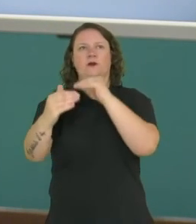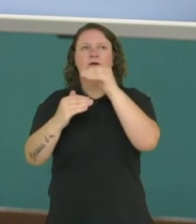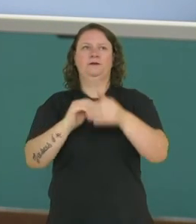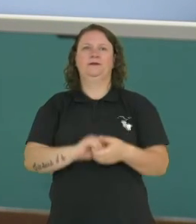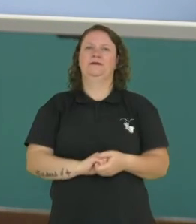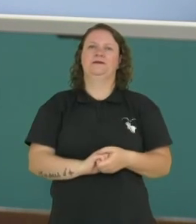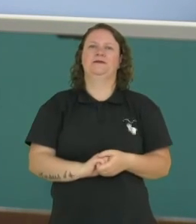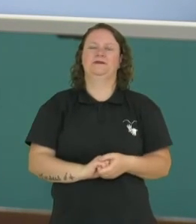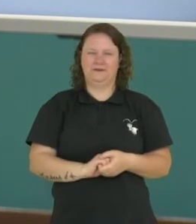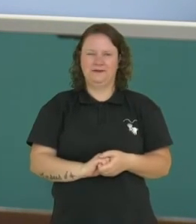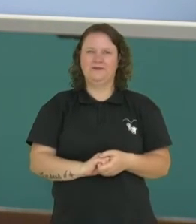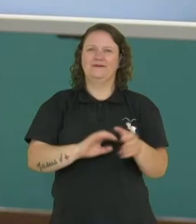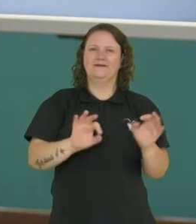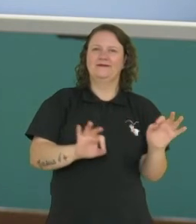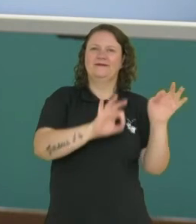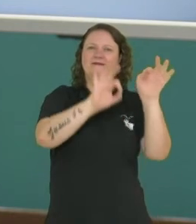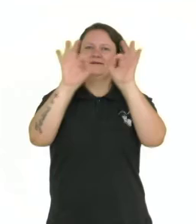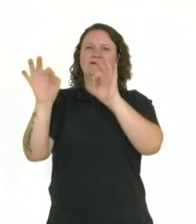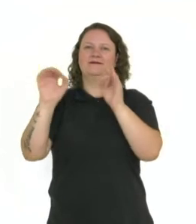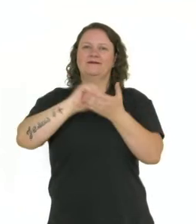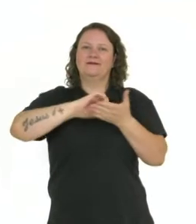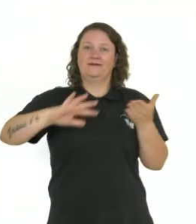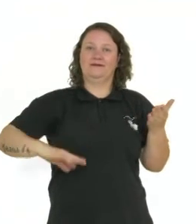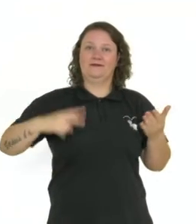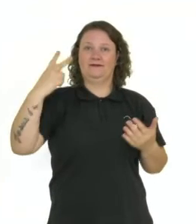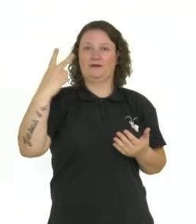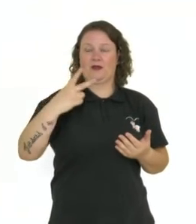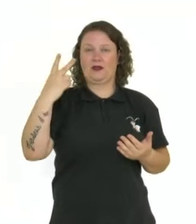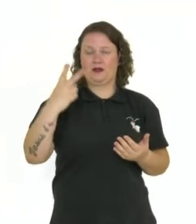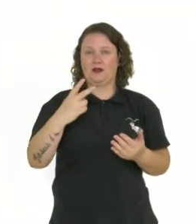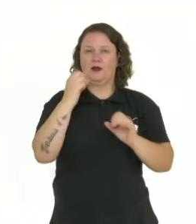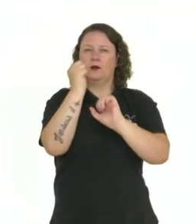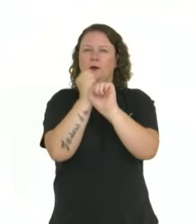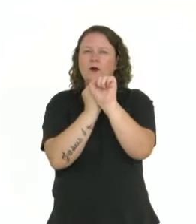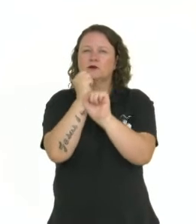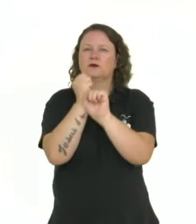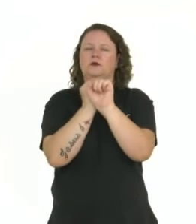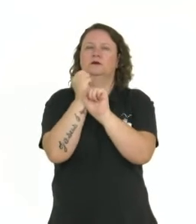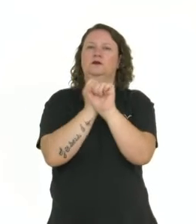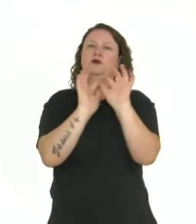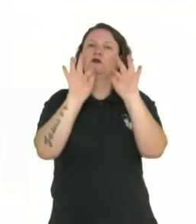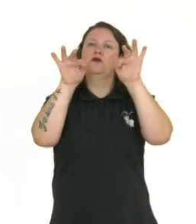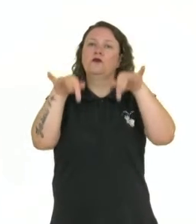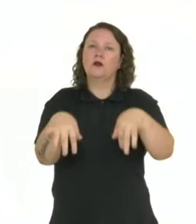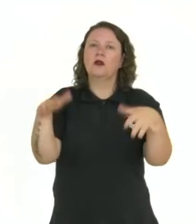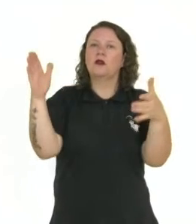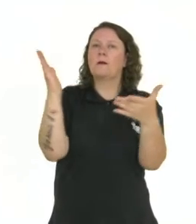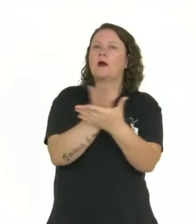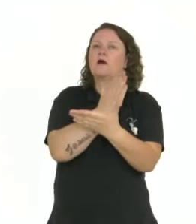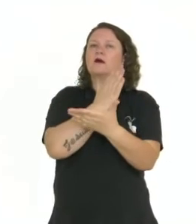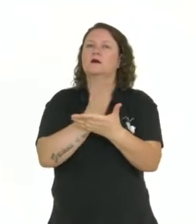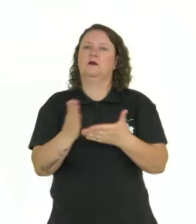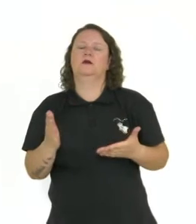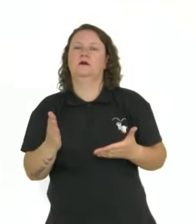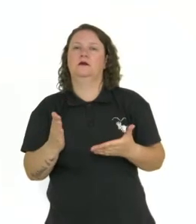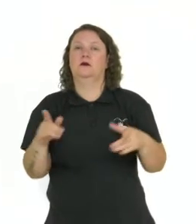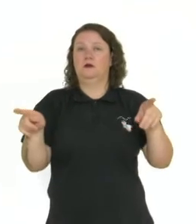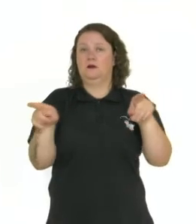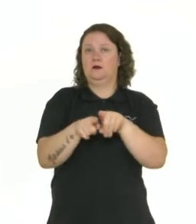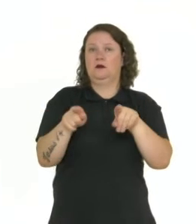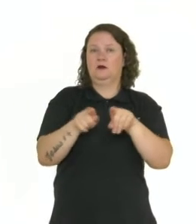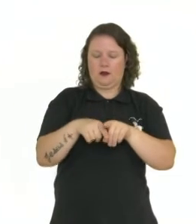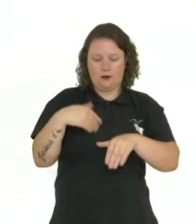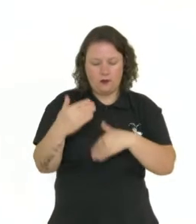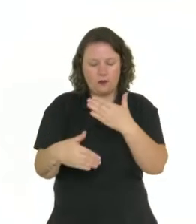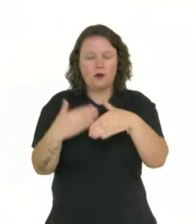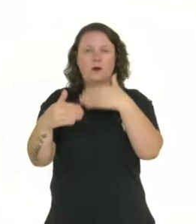bem. Vamos para a nossa segunda atividade. Mesmo muitos anos após o fim do regime do Apartheid, e apesar dos